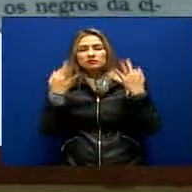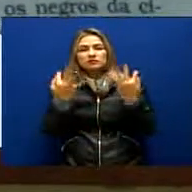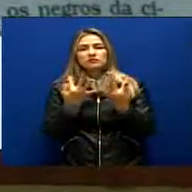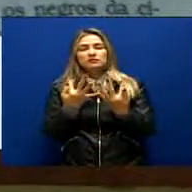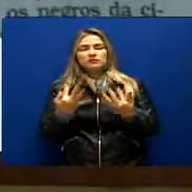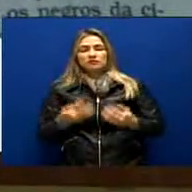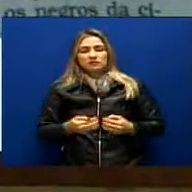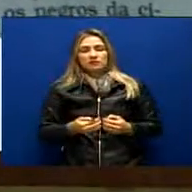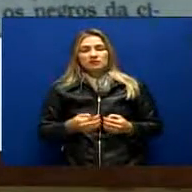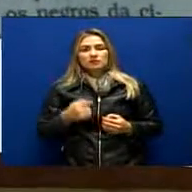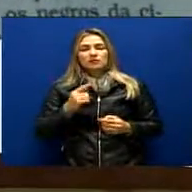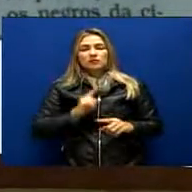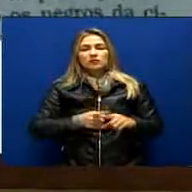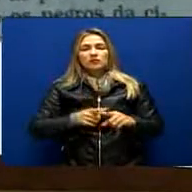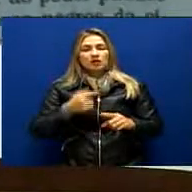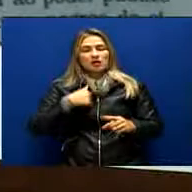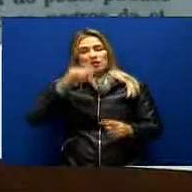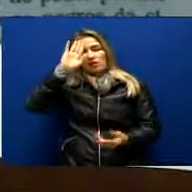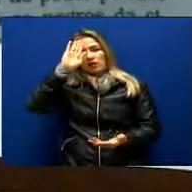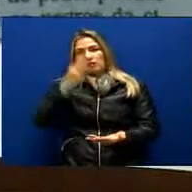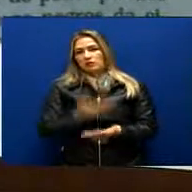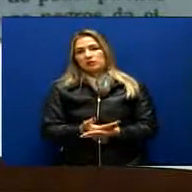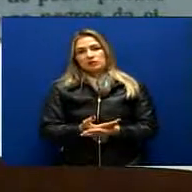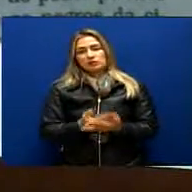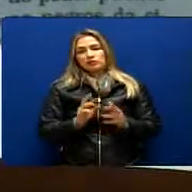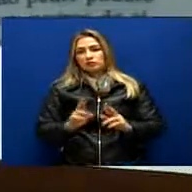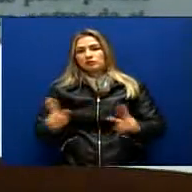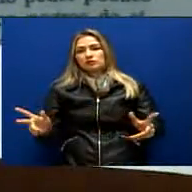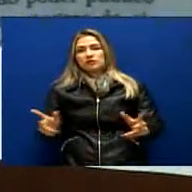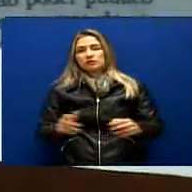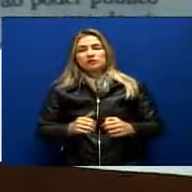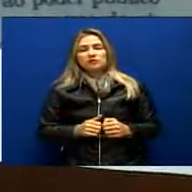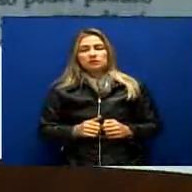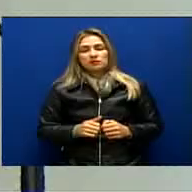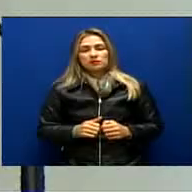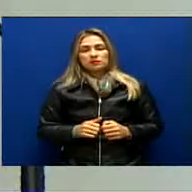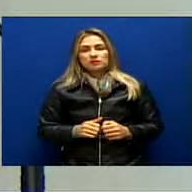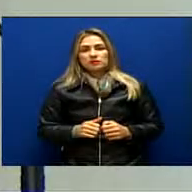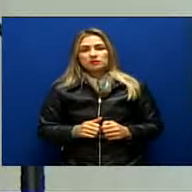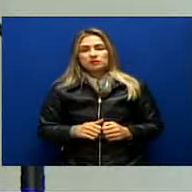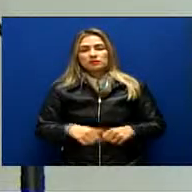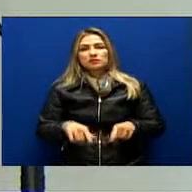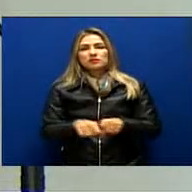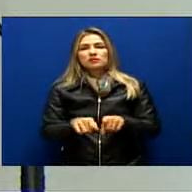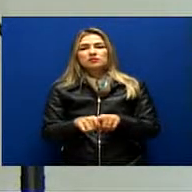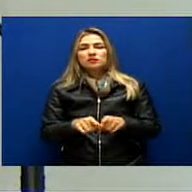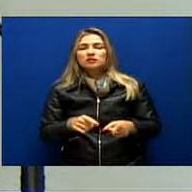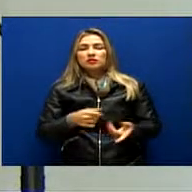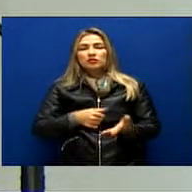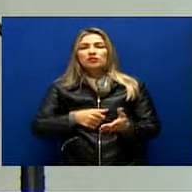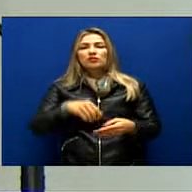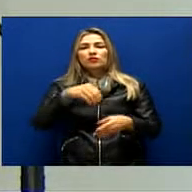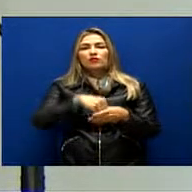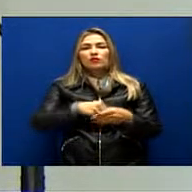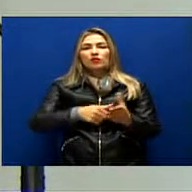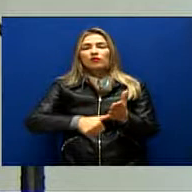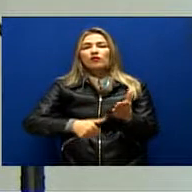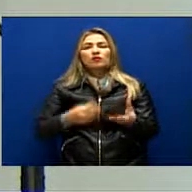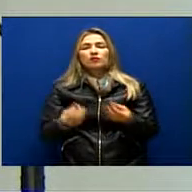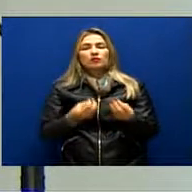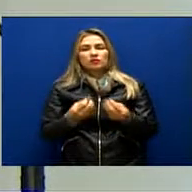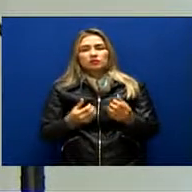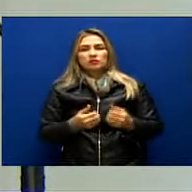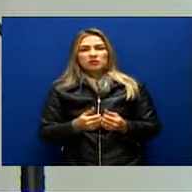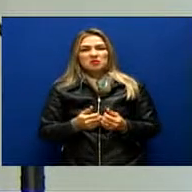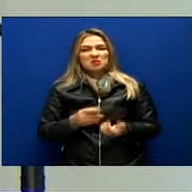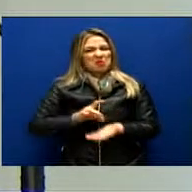por aquilo que acredito como cristão e voto pela não homofobia. Ninguém pode